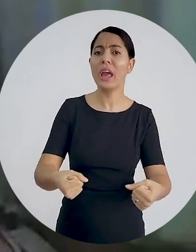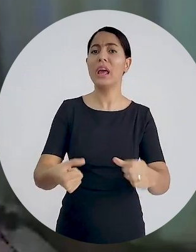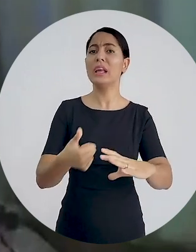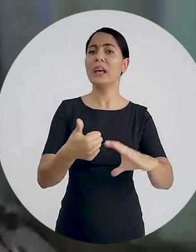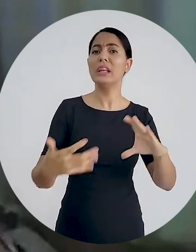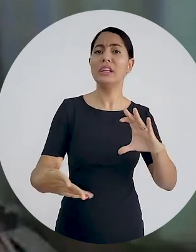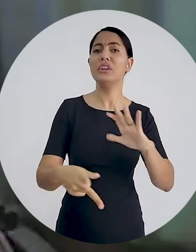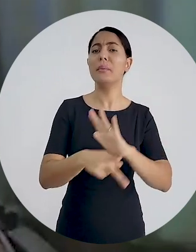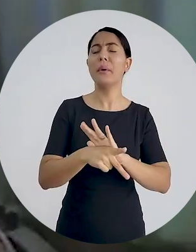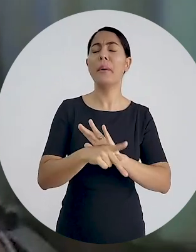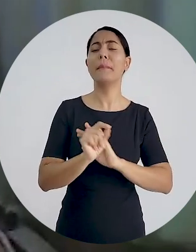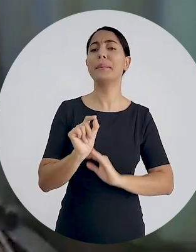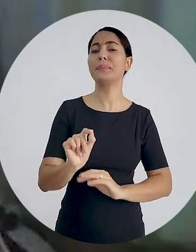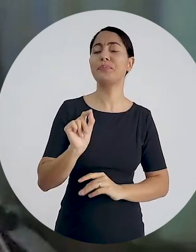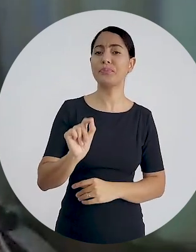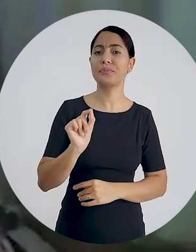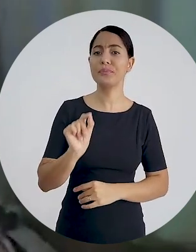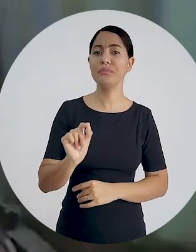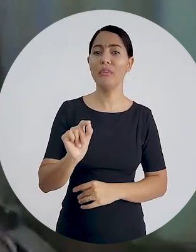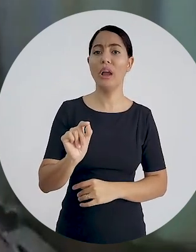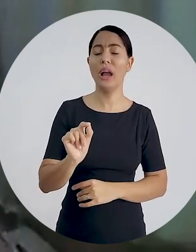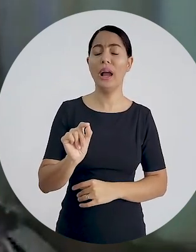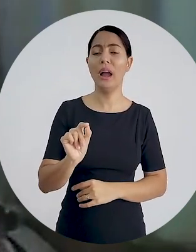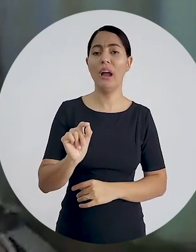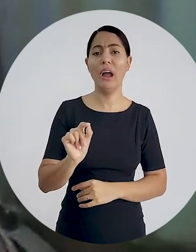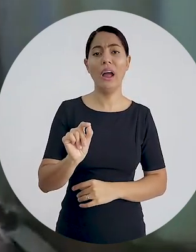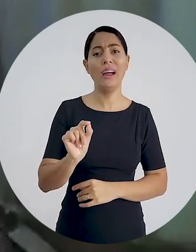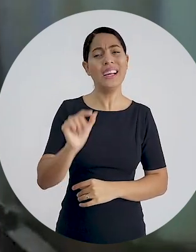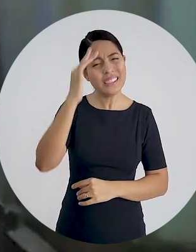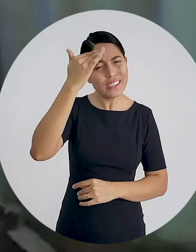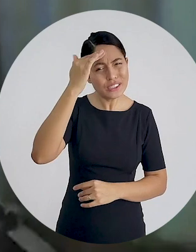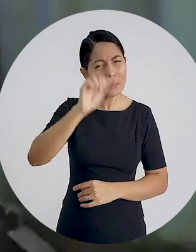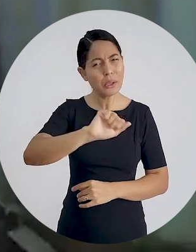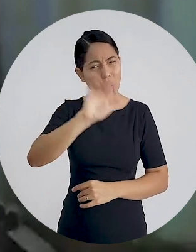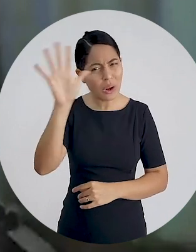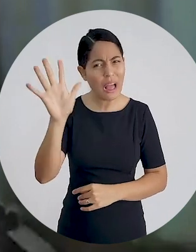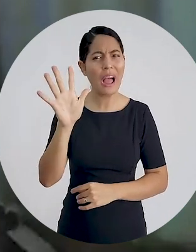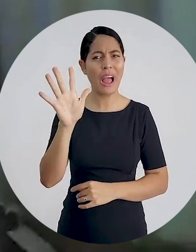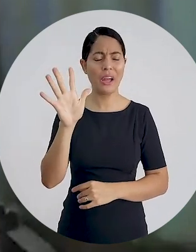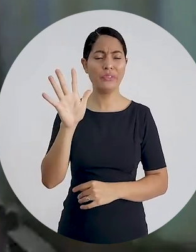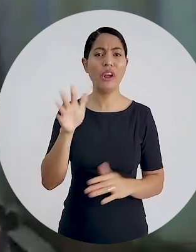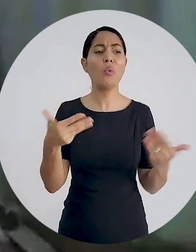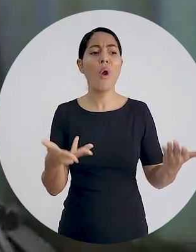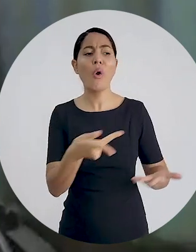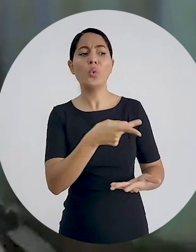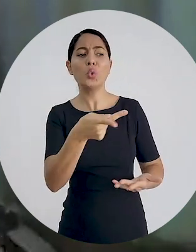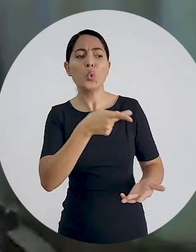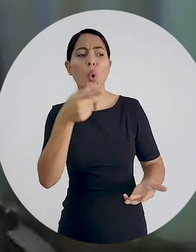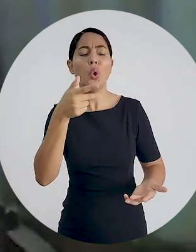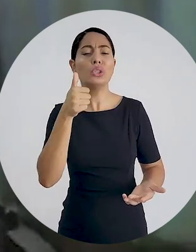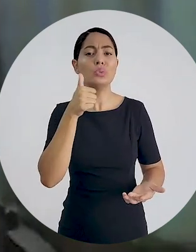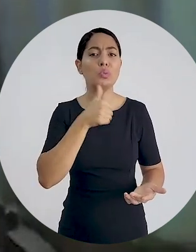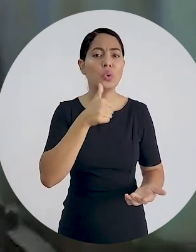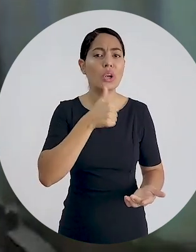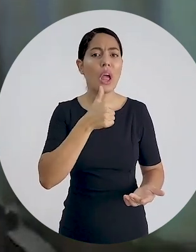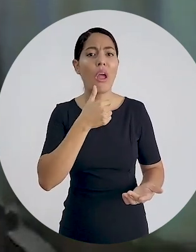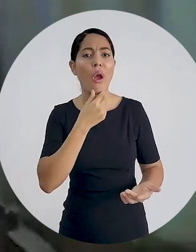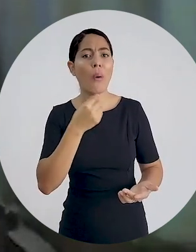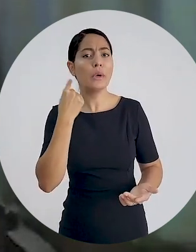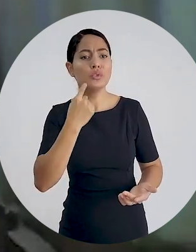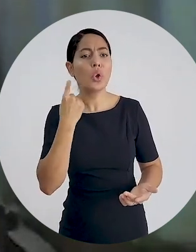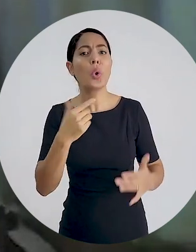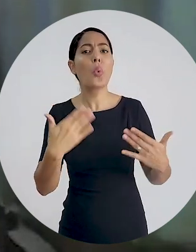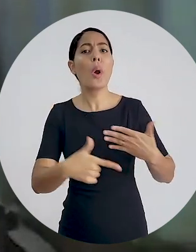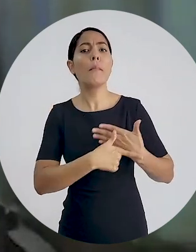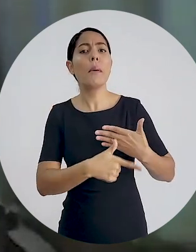caracterizar a defesa, do que vai caracterizar efetivamente a própria compreensão de qual é o papel